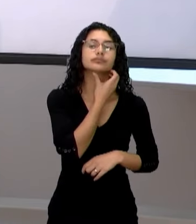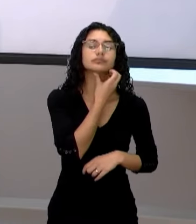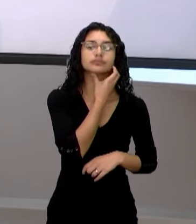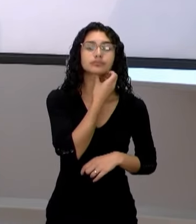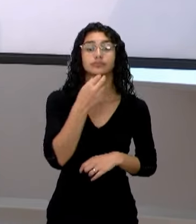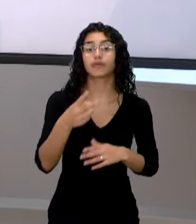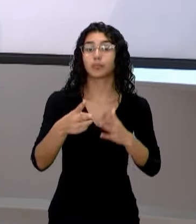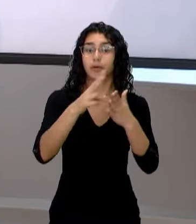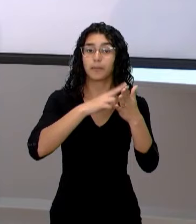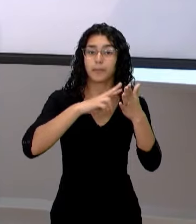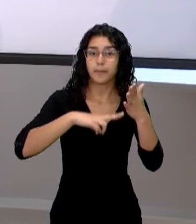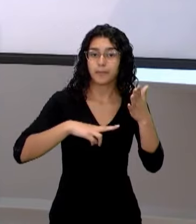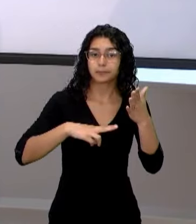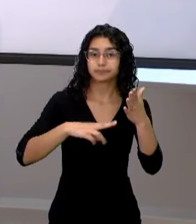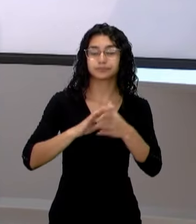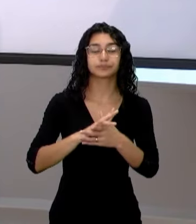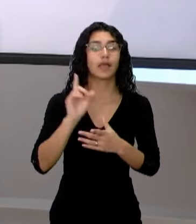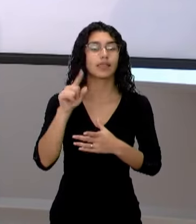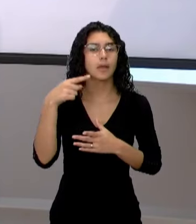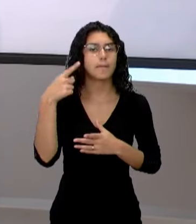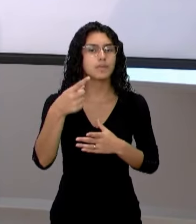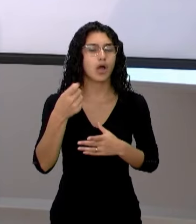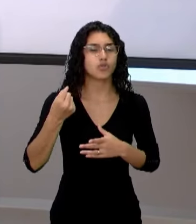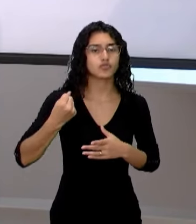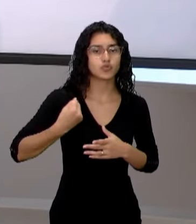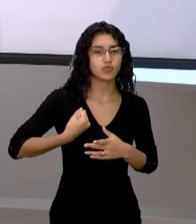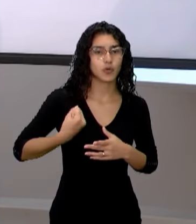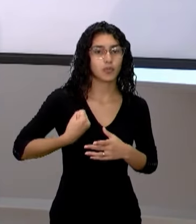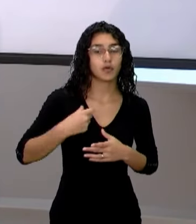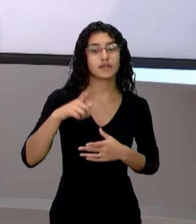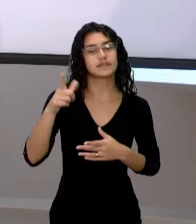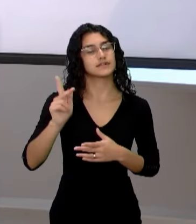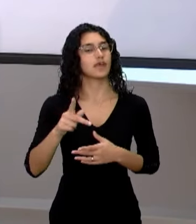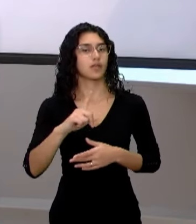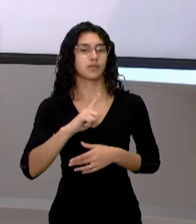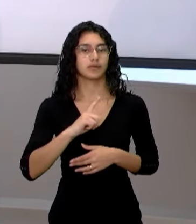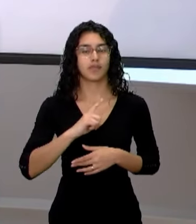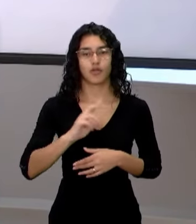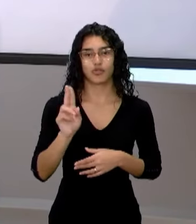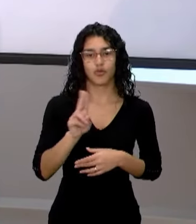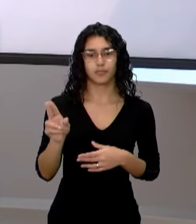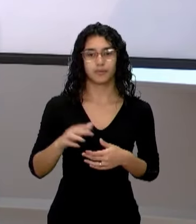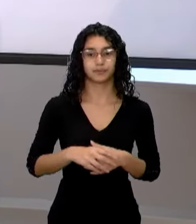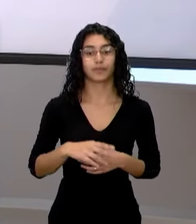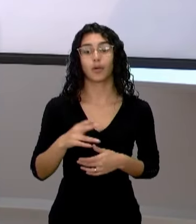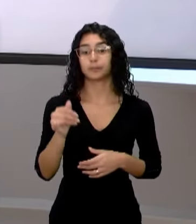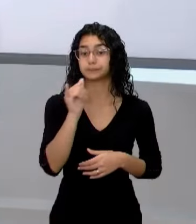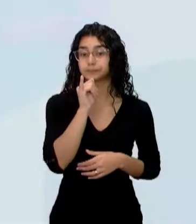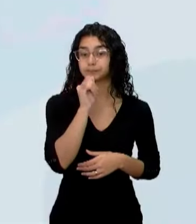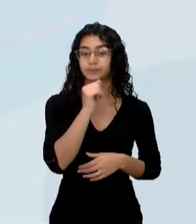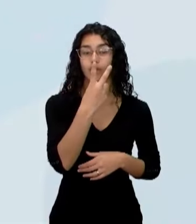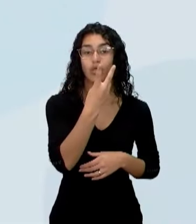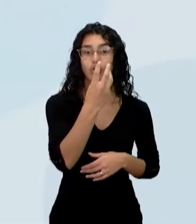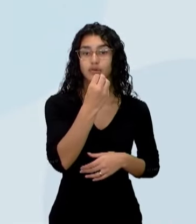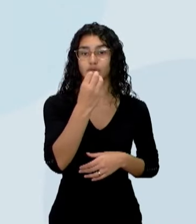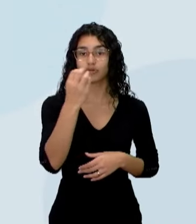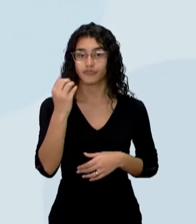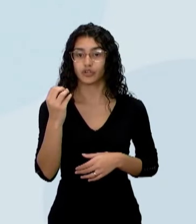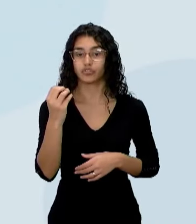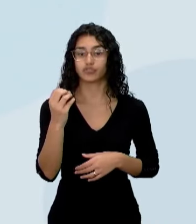você está lendo o problema. Depois do valor numérico, sempre vem o nome da grandeza. Então, olha lá, tá aqui, ó,